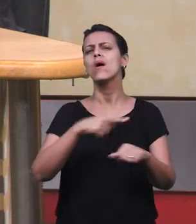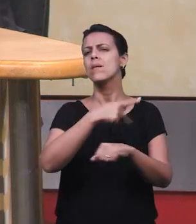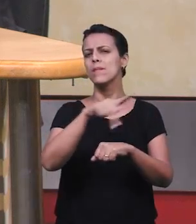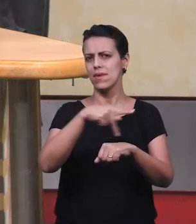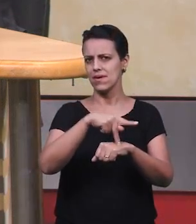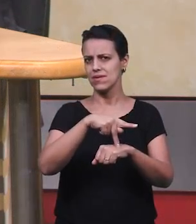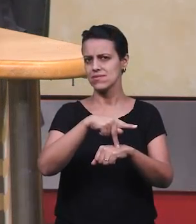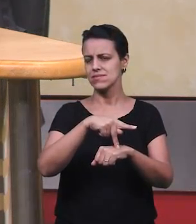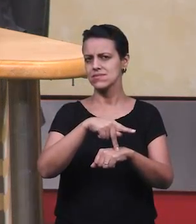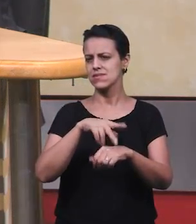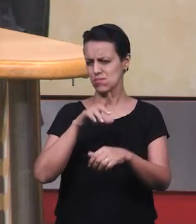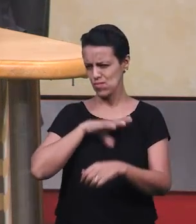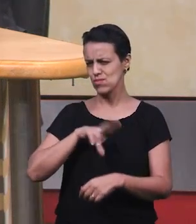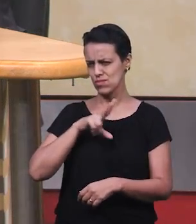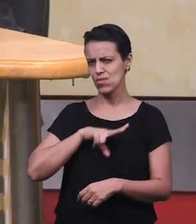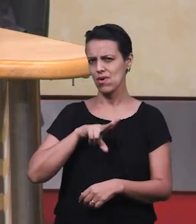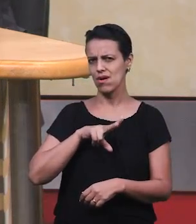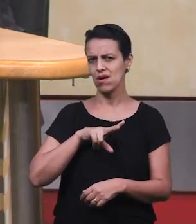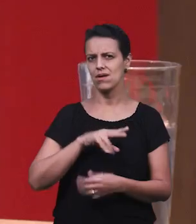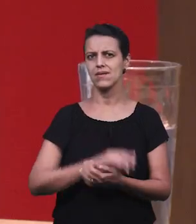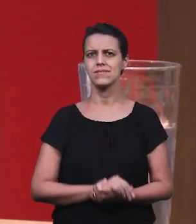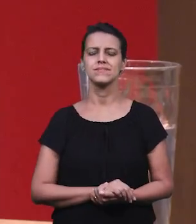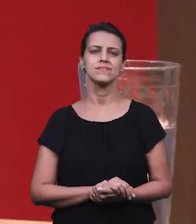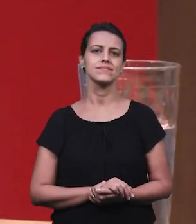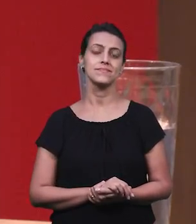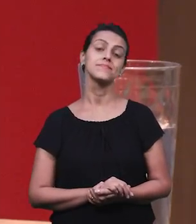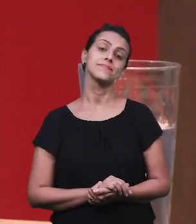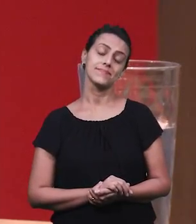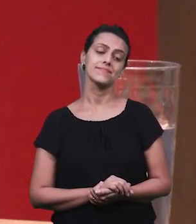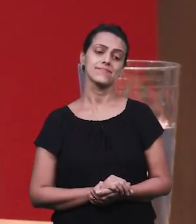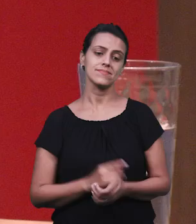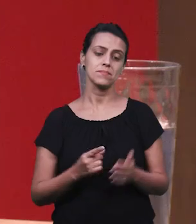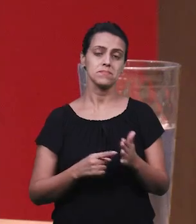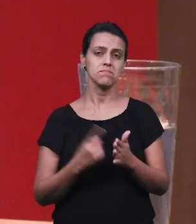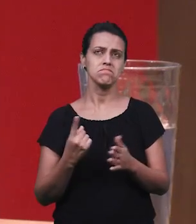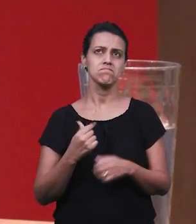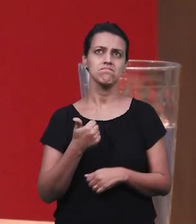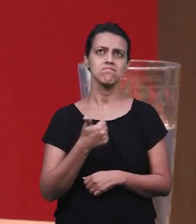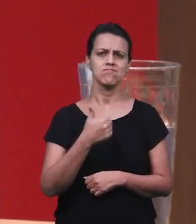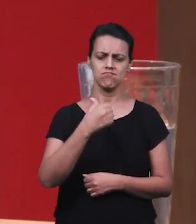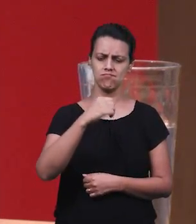Amadeu? A nossa primeira experiência em